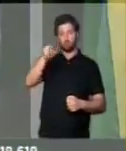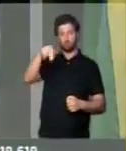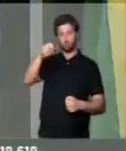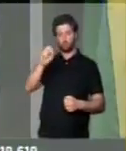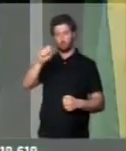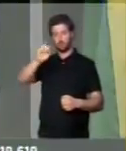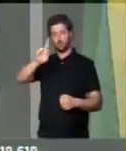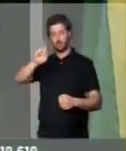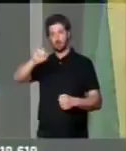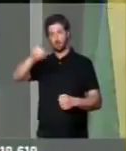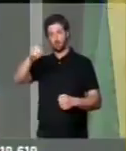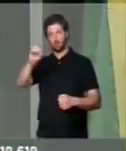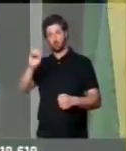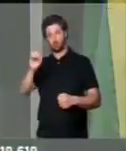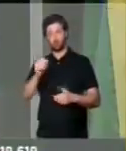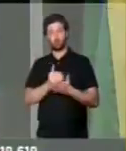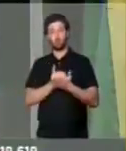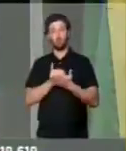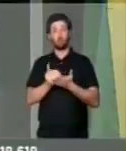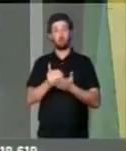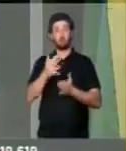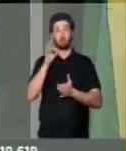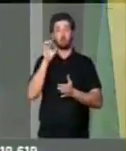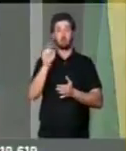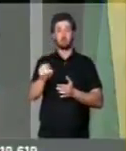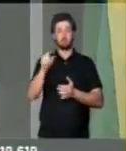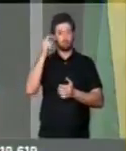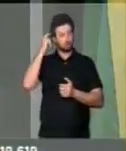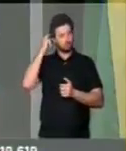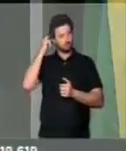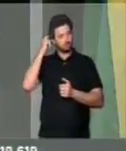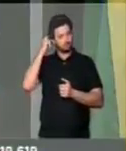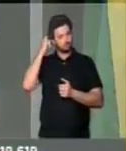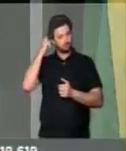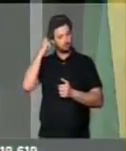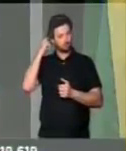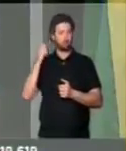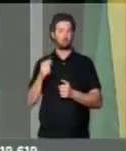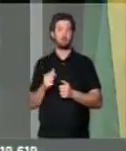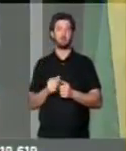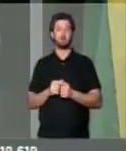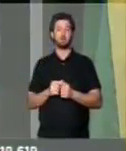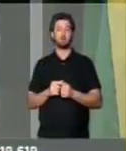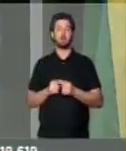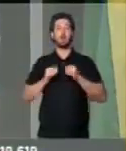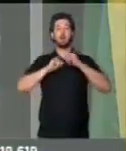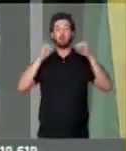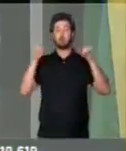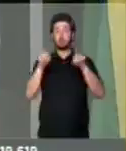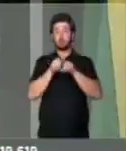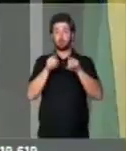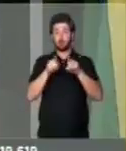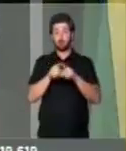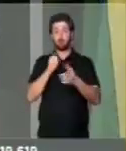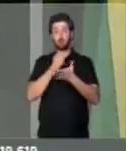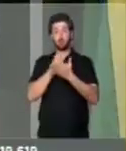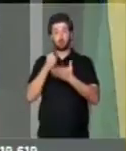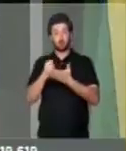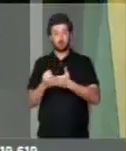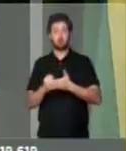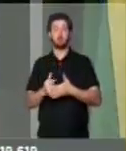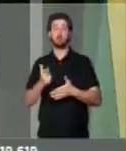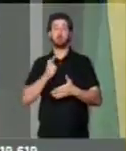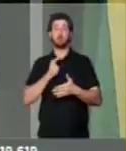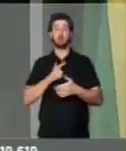Araújo, iniciou 10 mil unidades. Na ocasião foi anunciado também a contratação